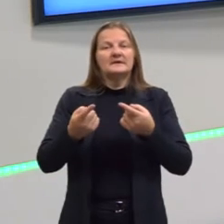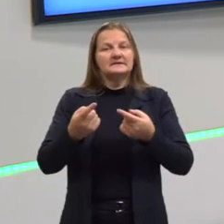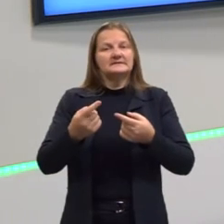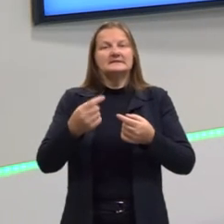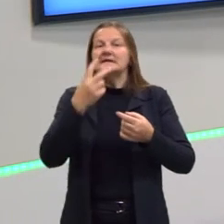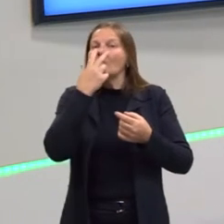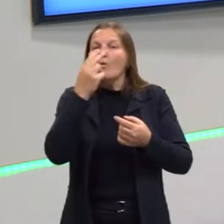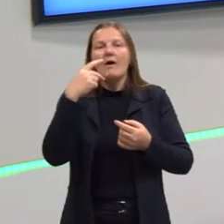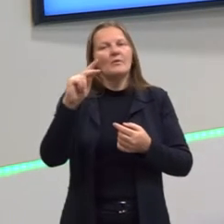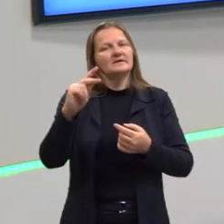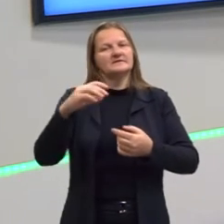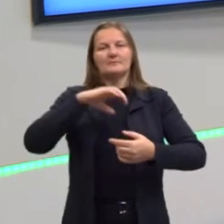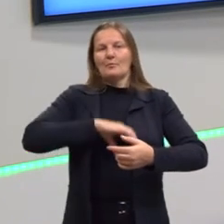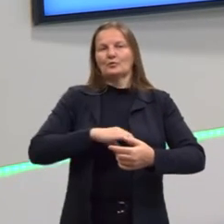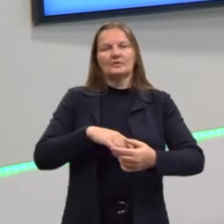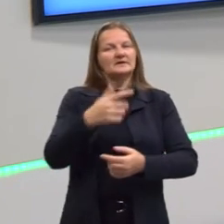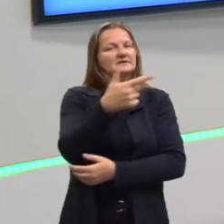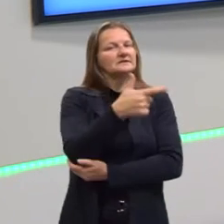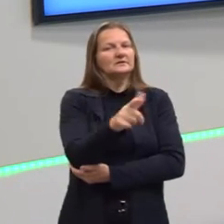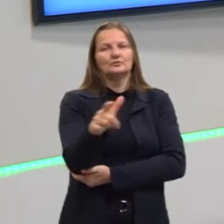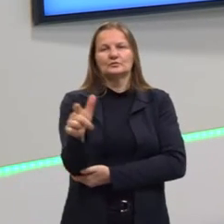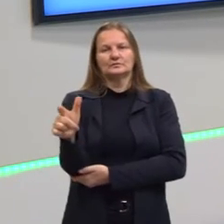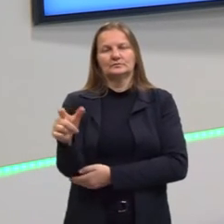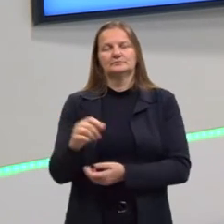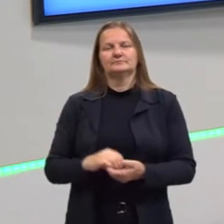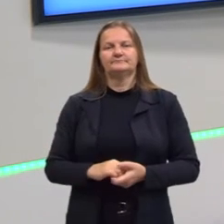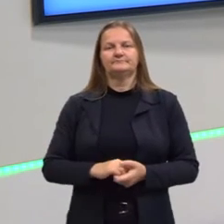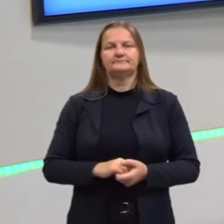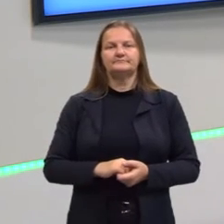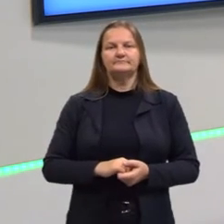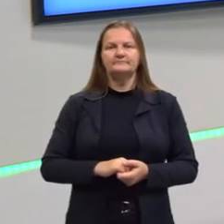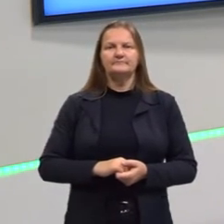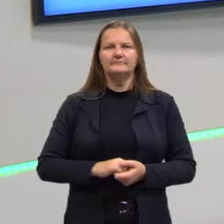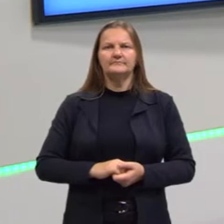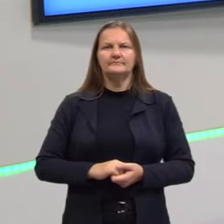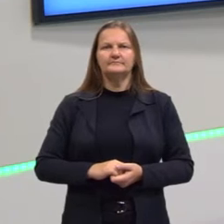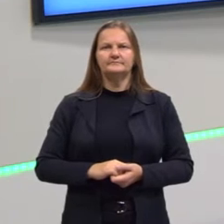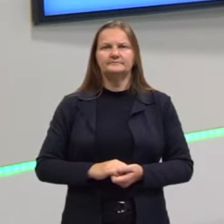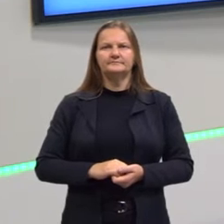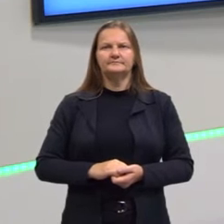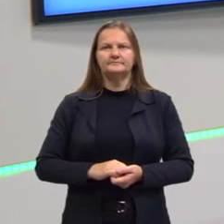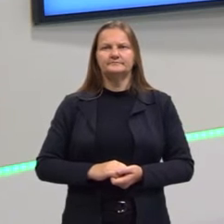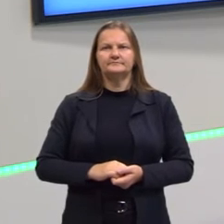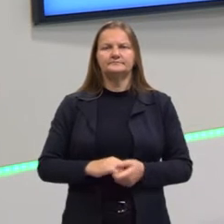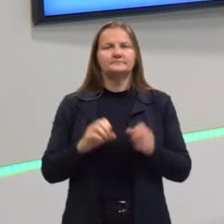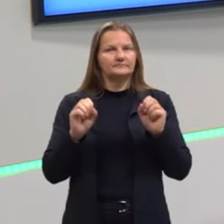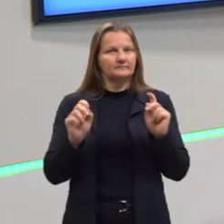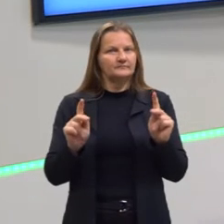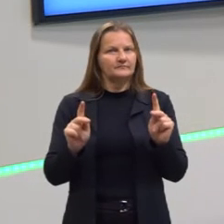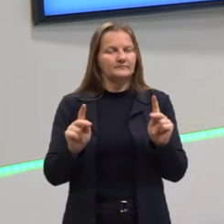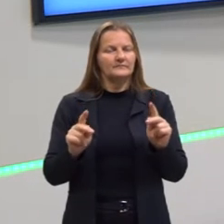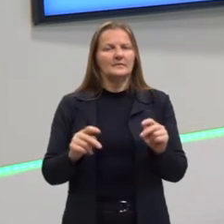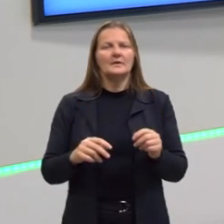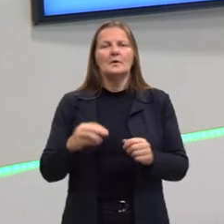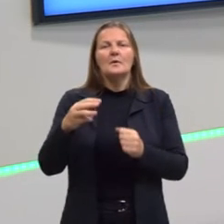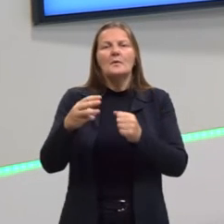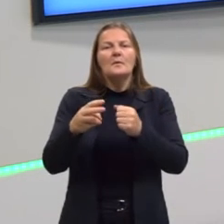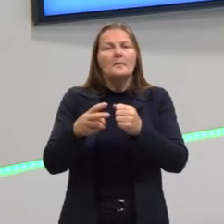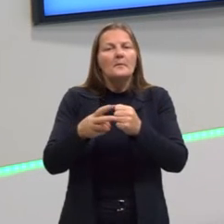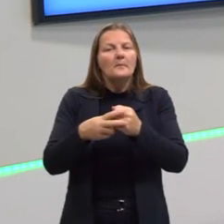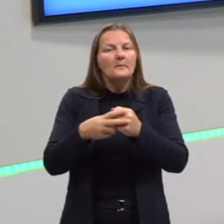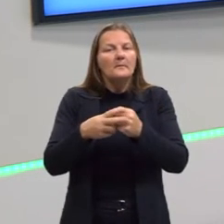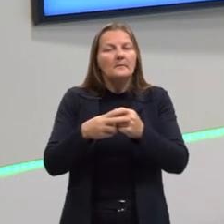passados e vá é mas nenhum deles se refere a mesma situação que o presente perfeito se refere tá os modos